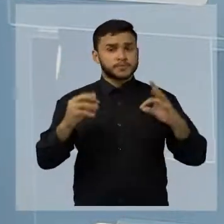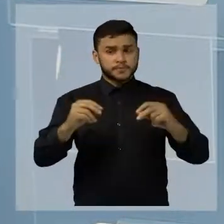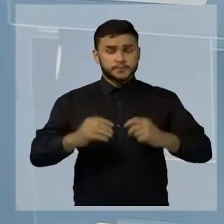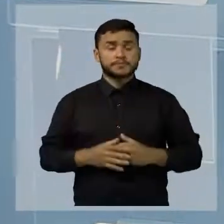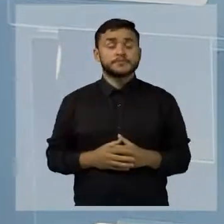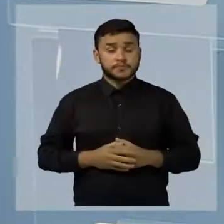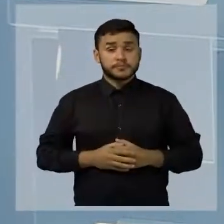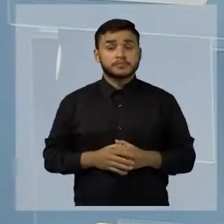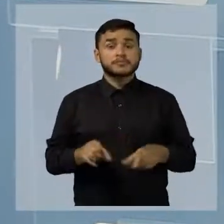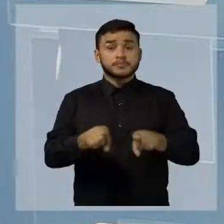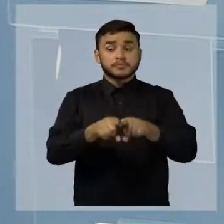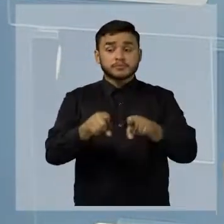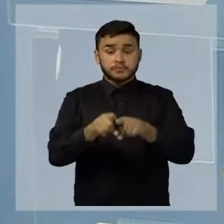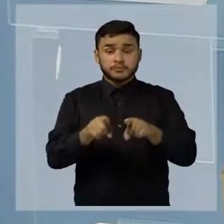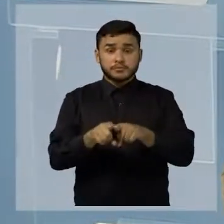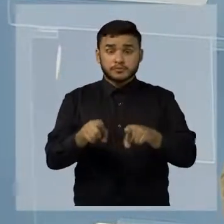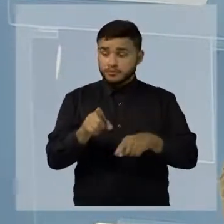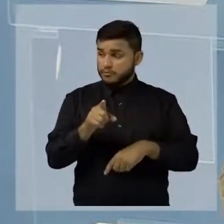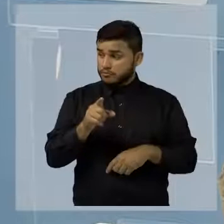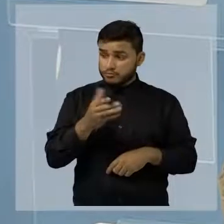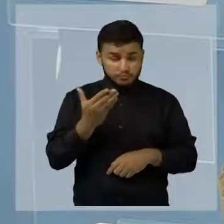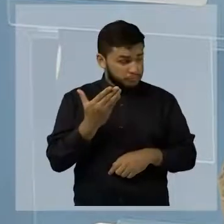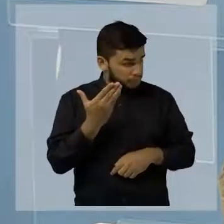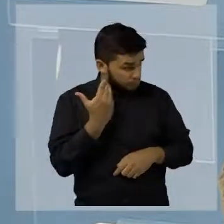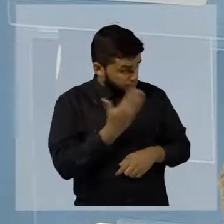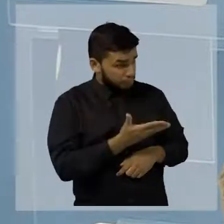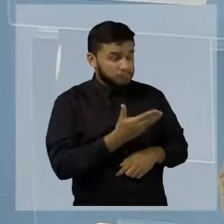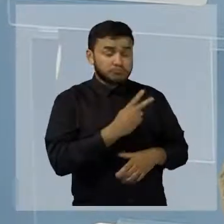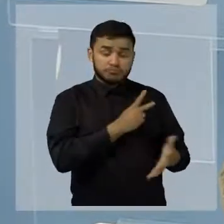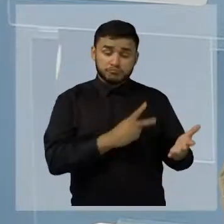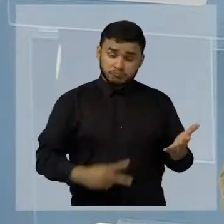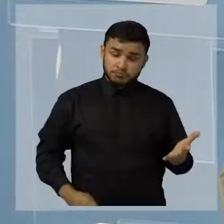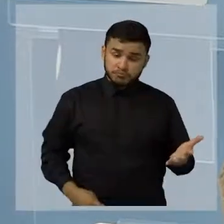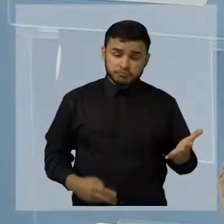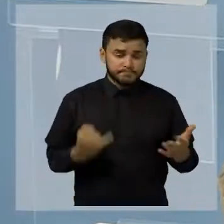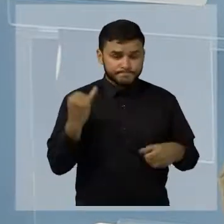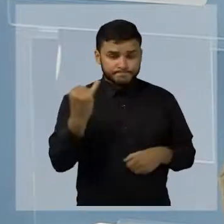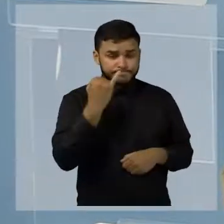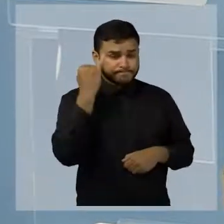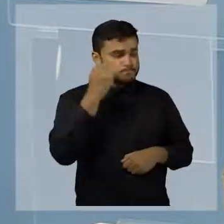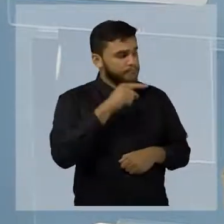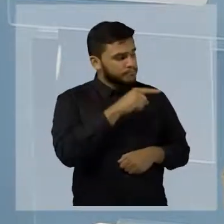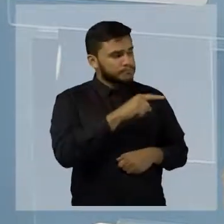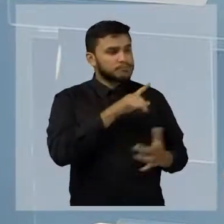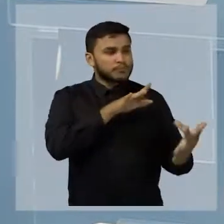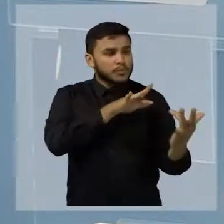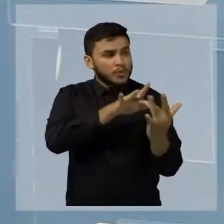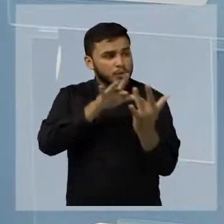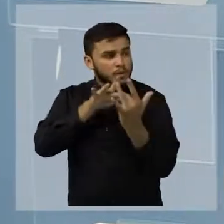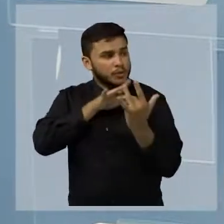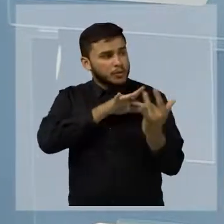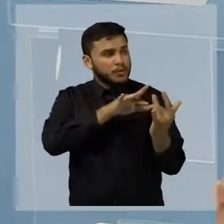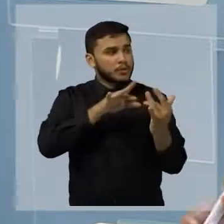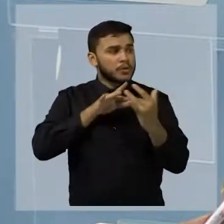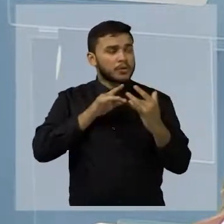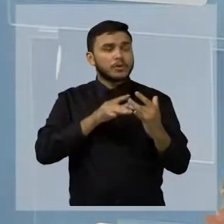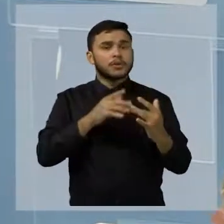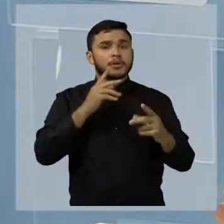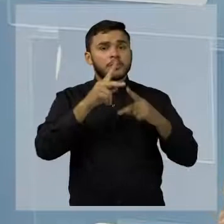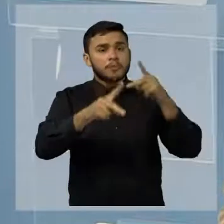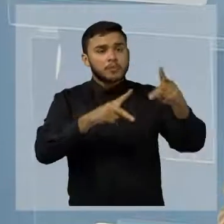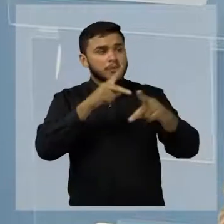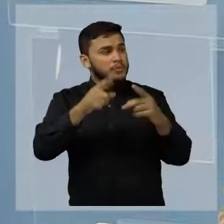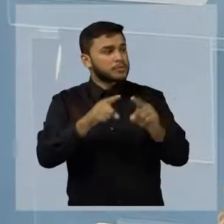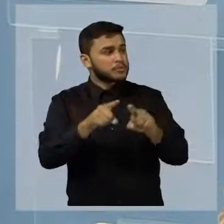os parlamentares, os senhores vereadores, têm uma missão importante, que é estar perto da comunidade, estar ouvindo